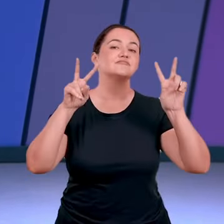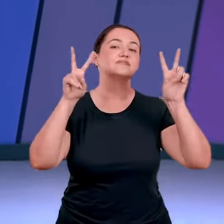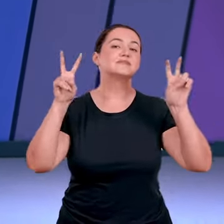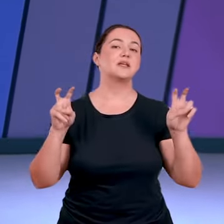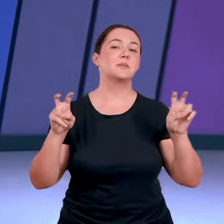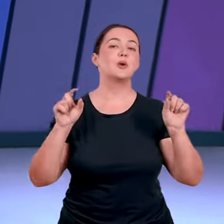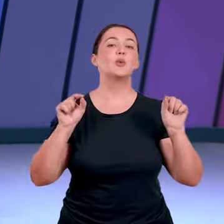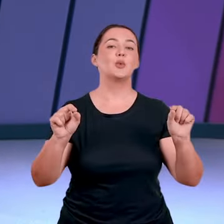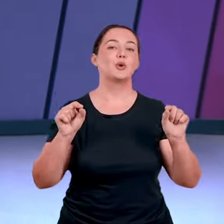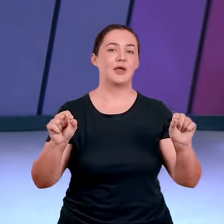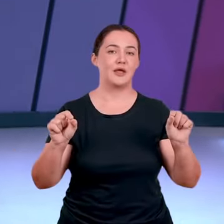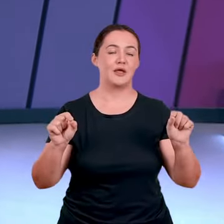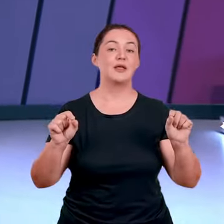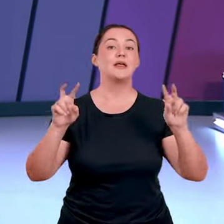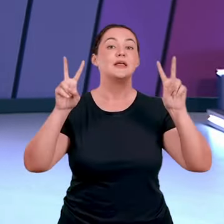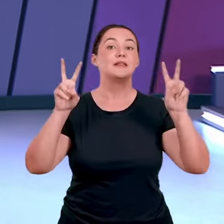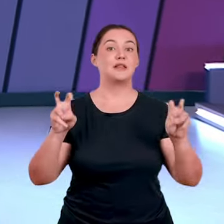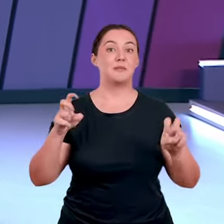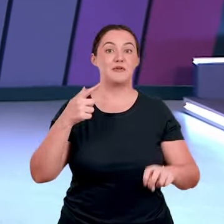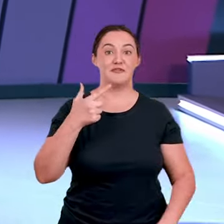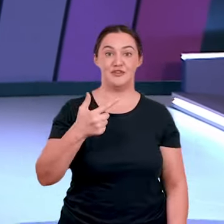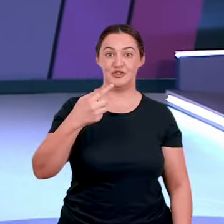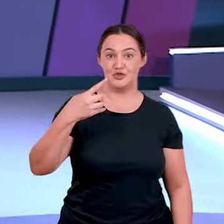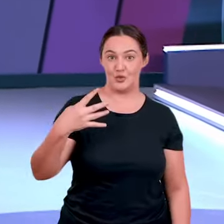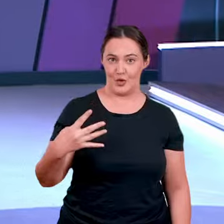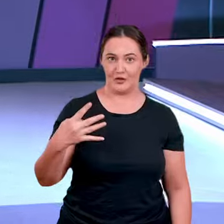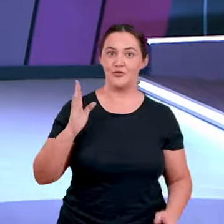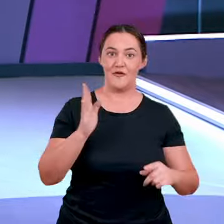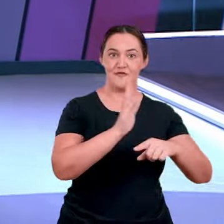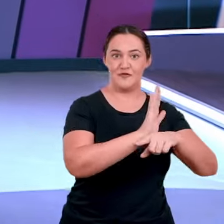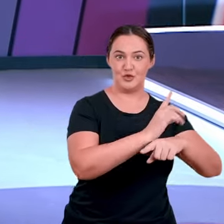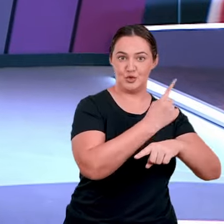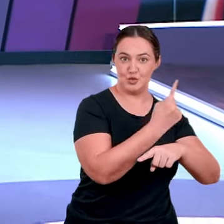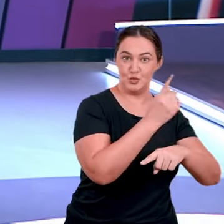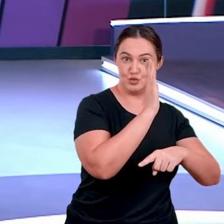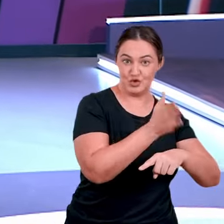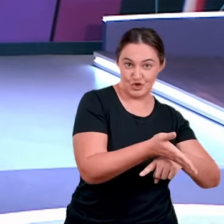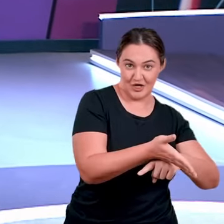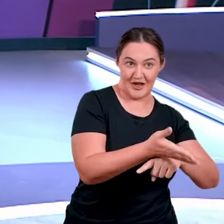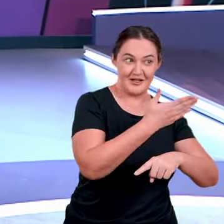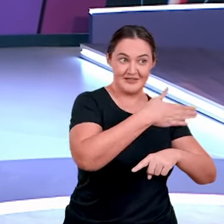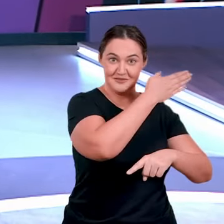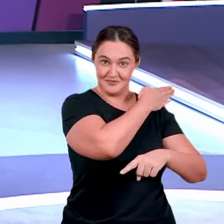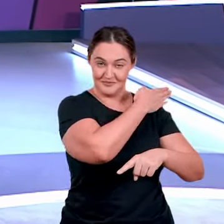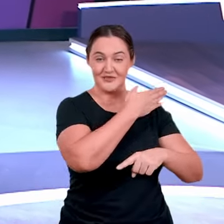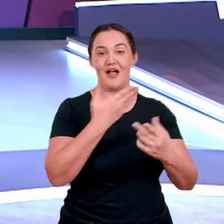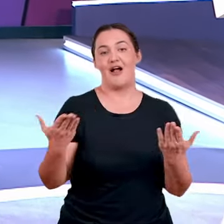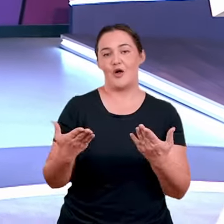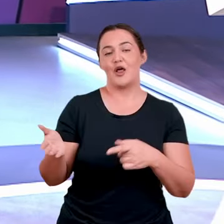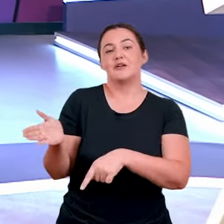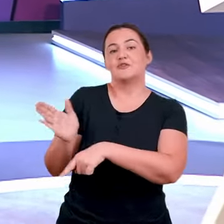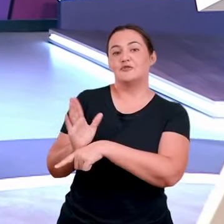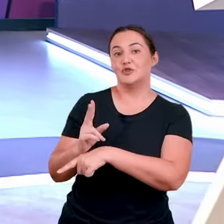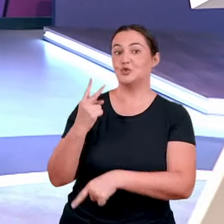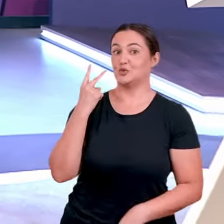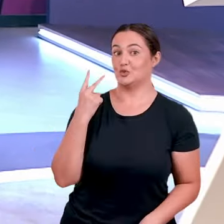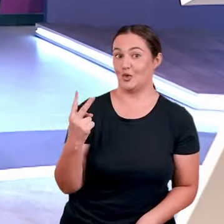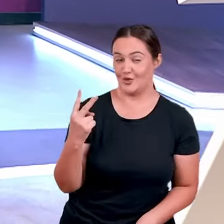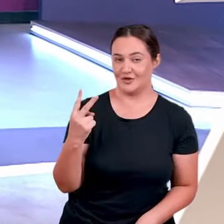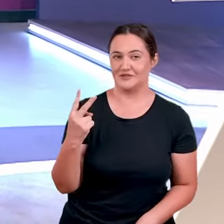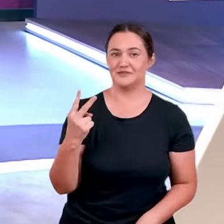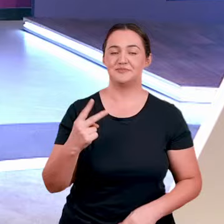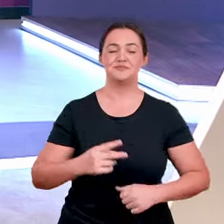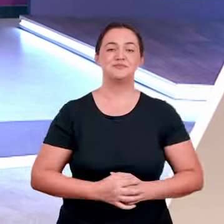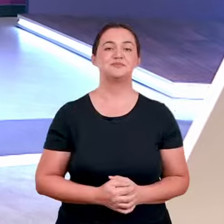na verdade é o tema 24, parte 2. Porque nós começamos a semana passada o tema 24